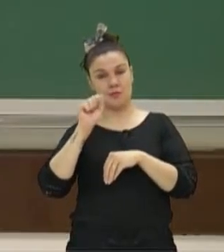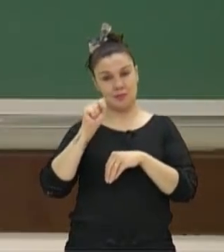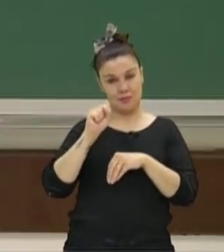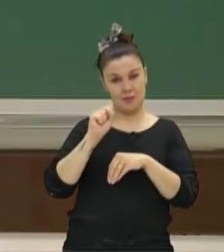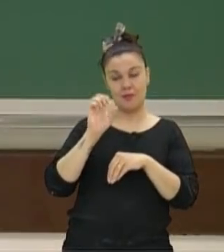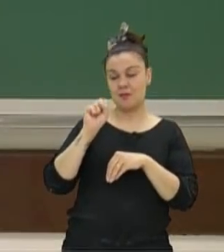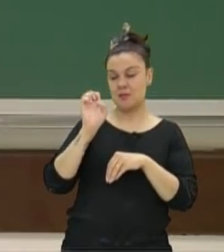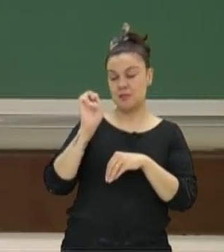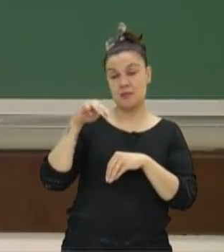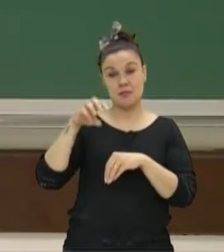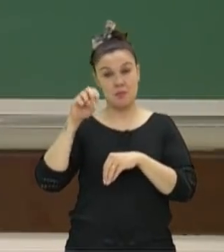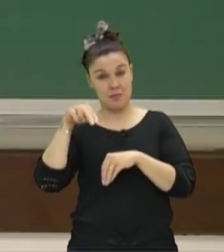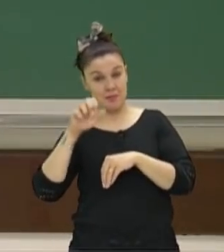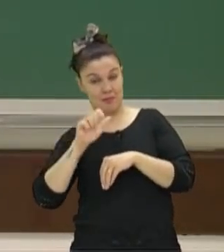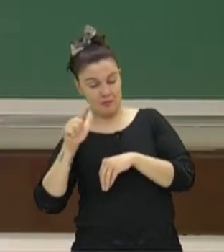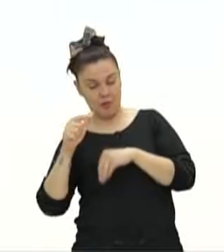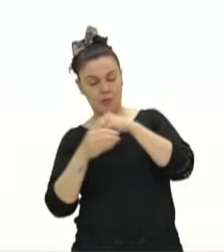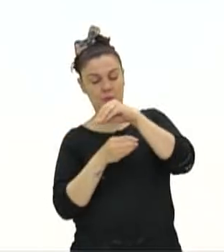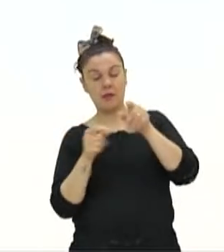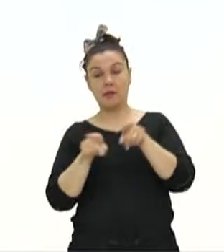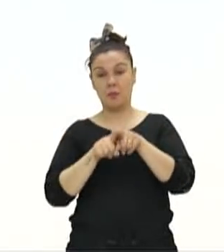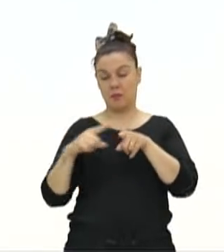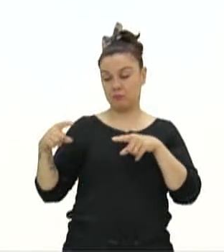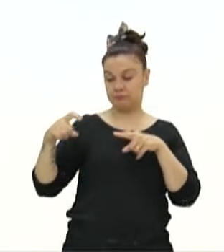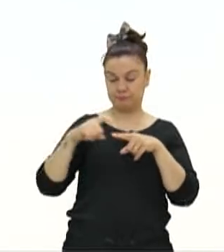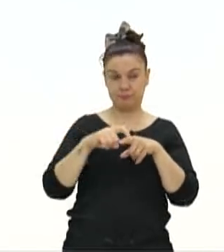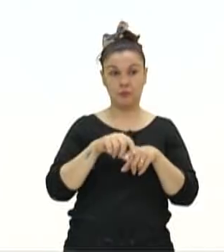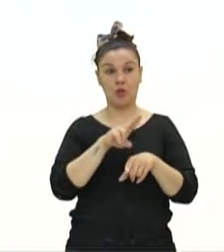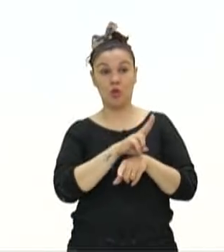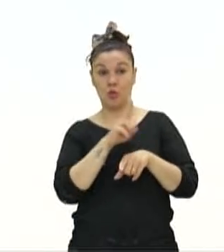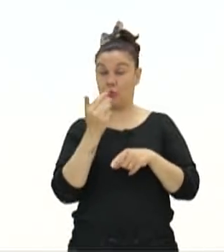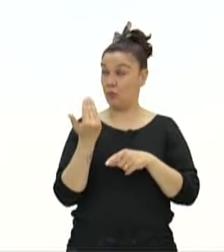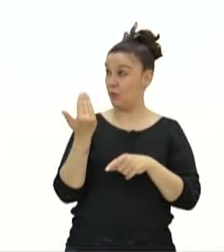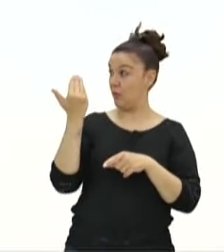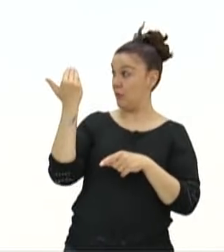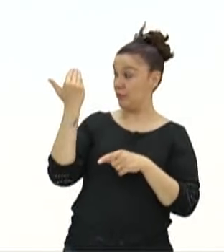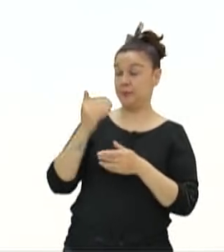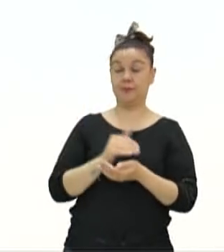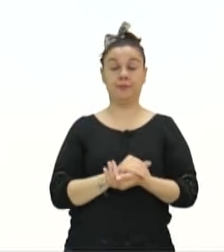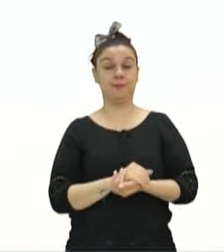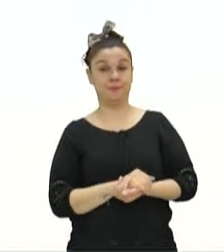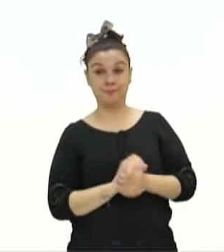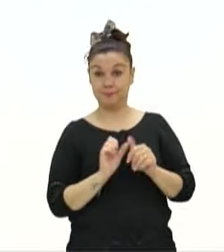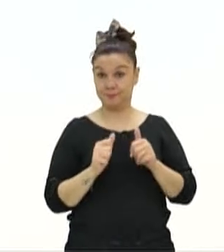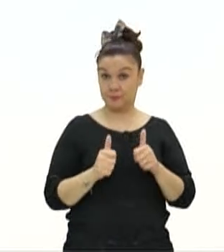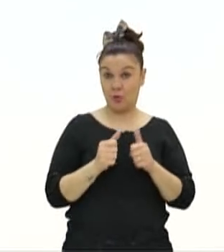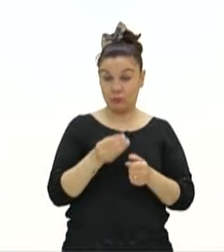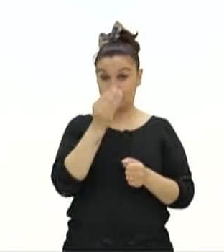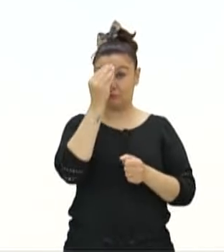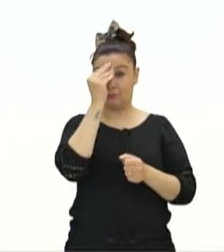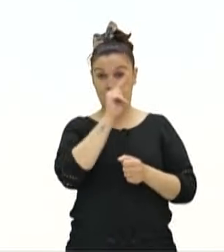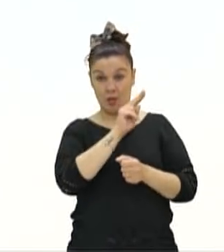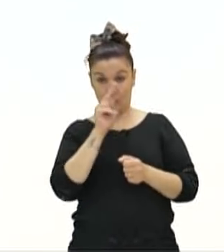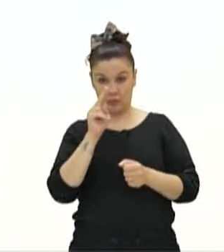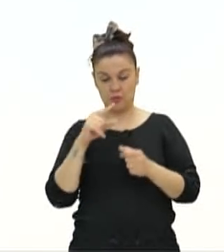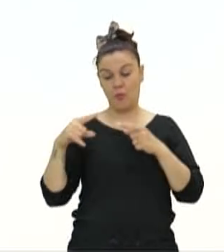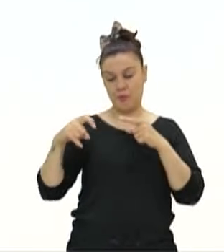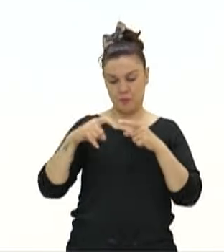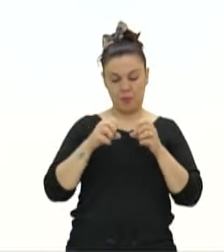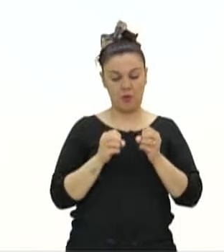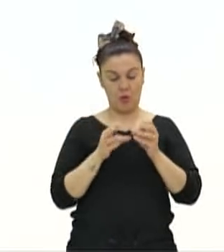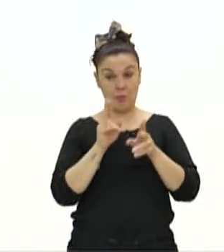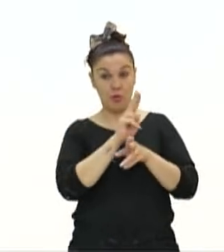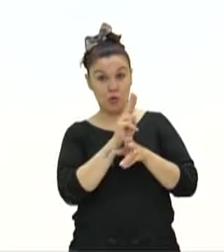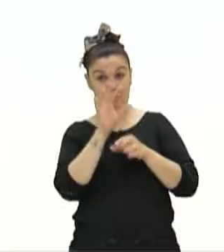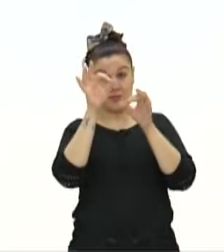os gametas do homem, a gente chama ou de esperma ou de sêmen, tá? Então o homem libera espermatozoide? Sim,